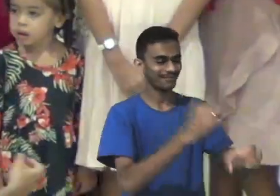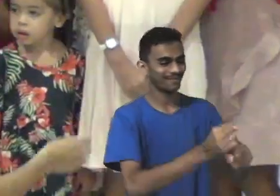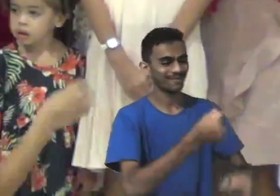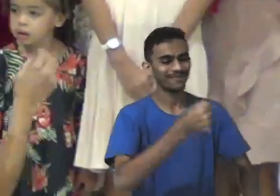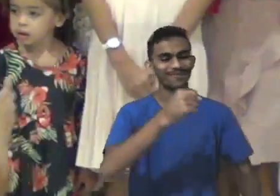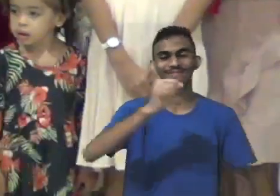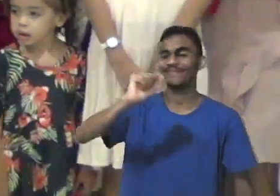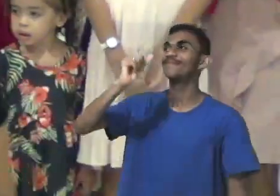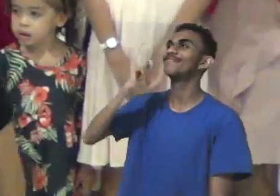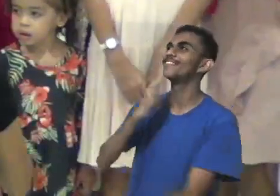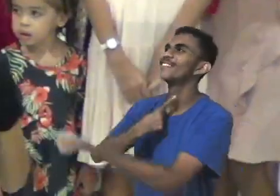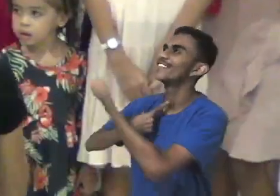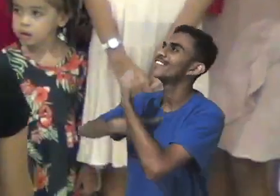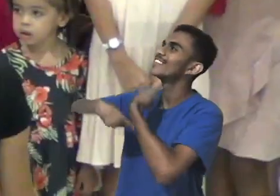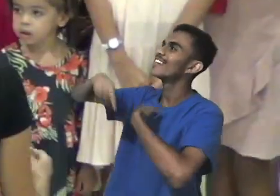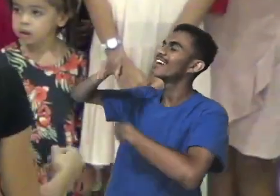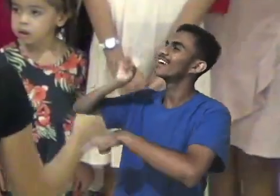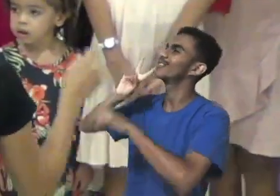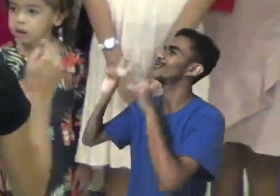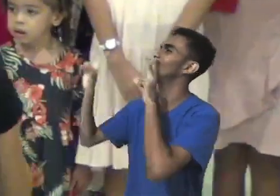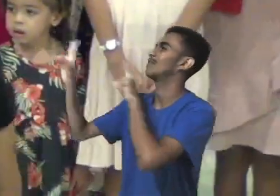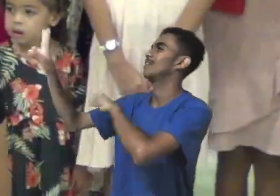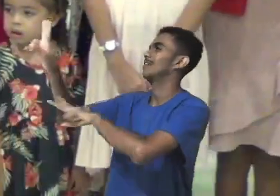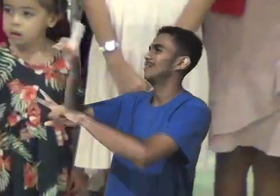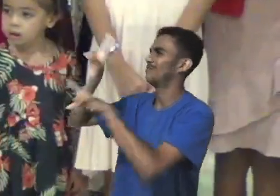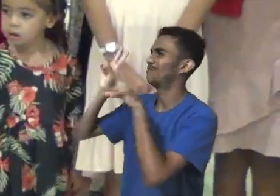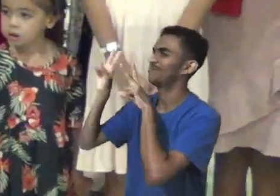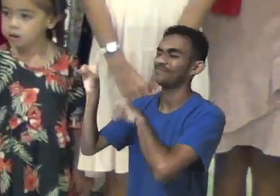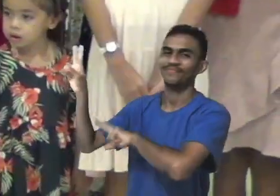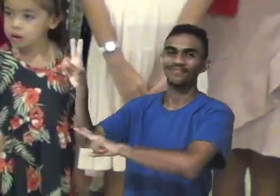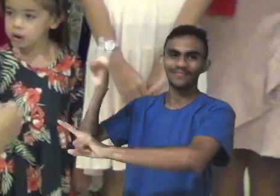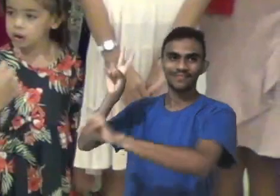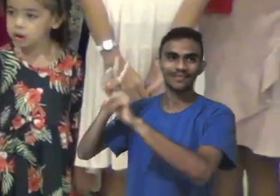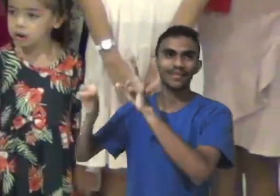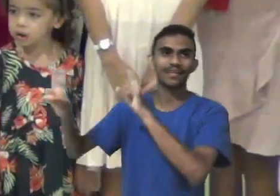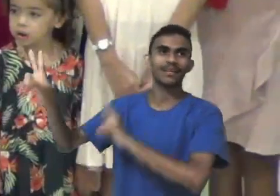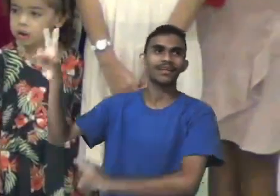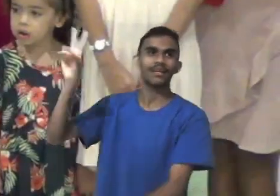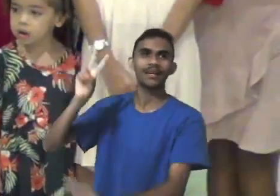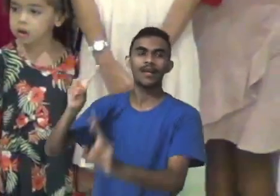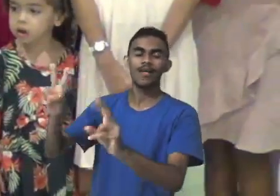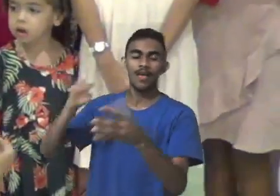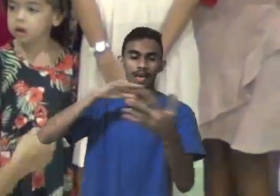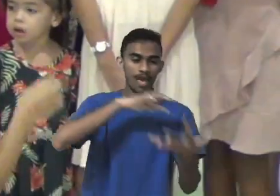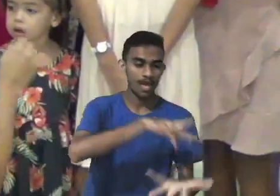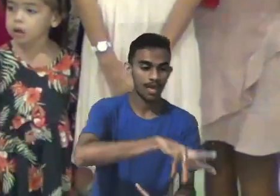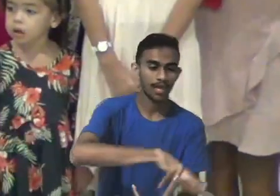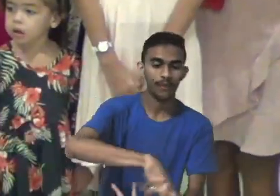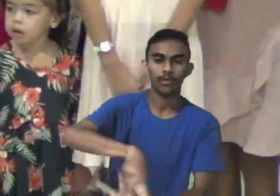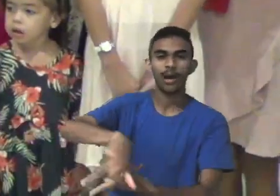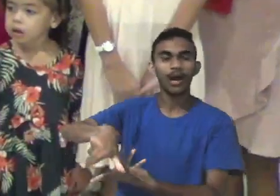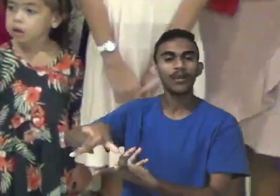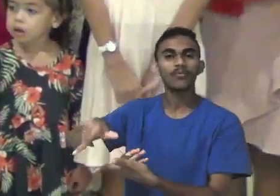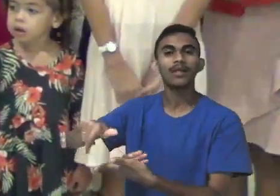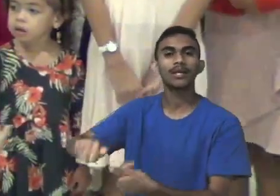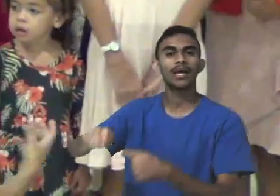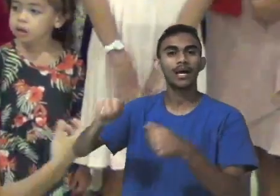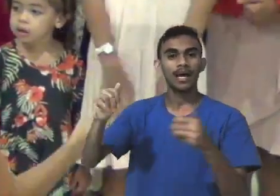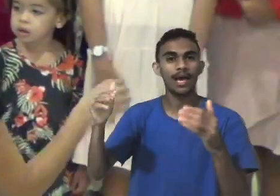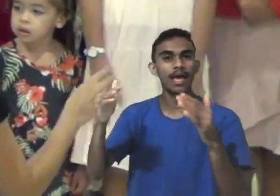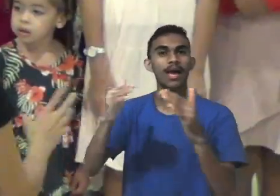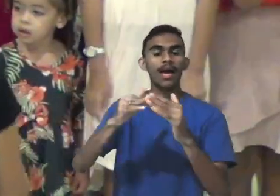o meu maior desejo é te ver. Enquanto